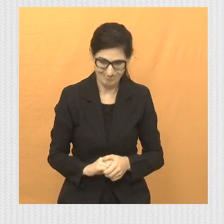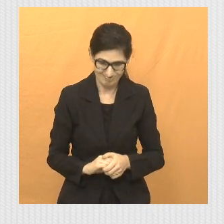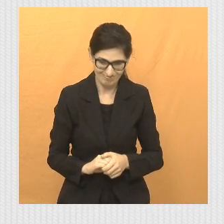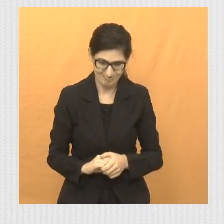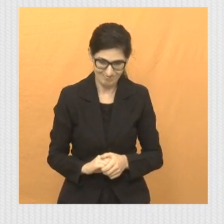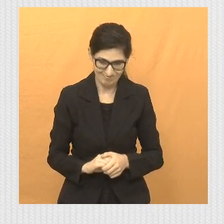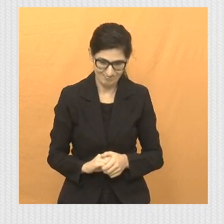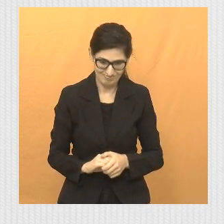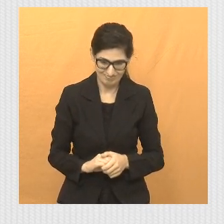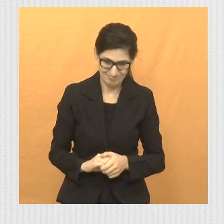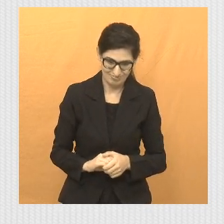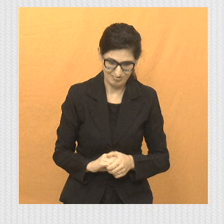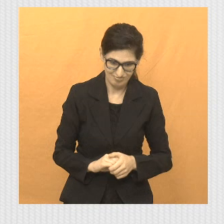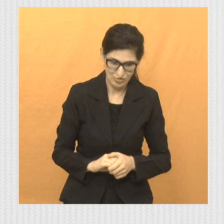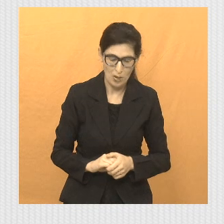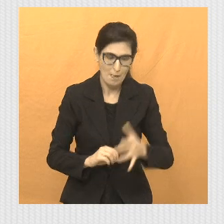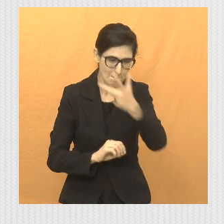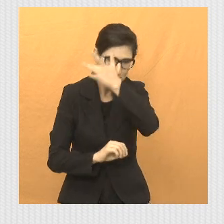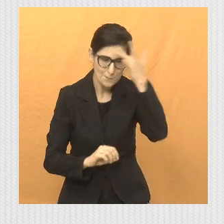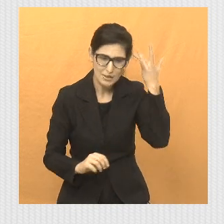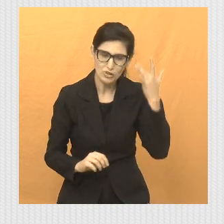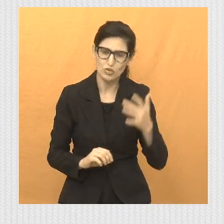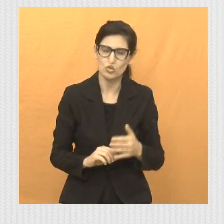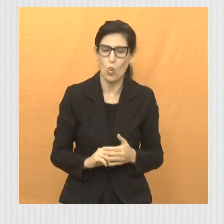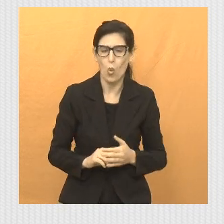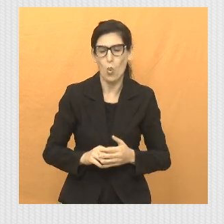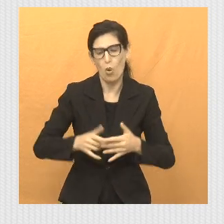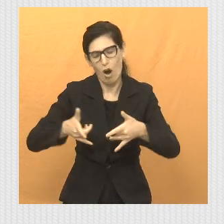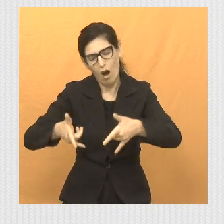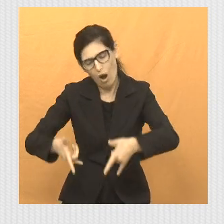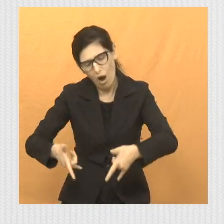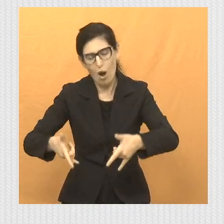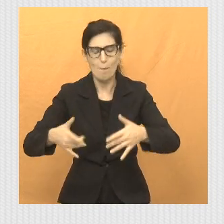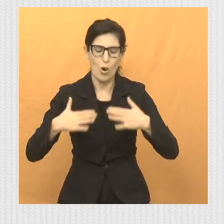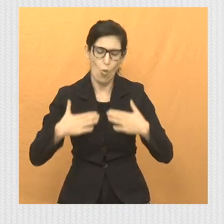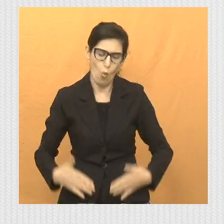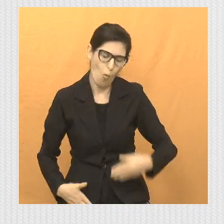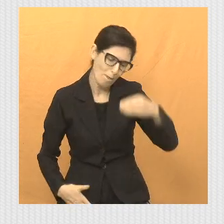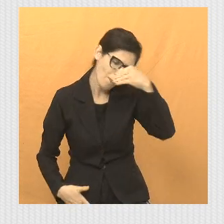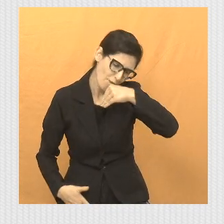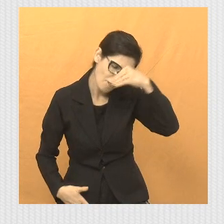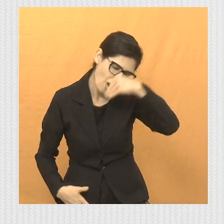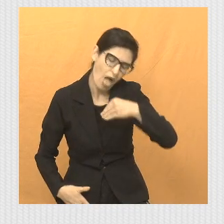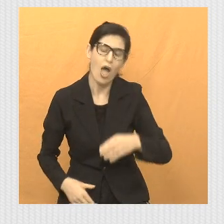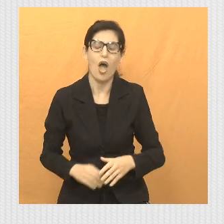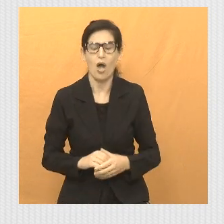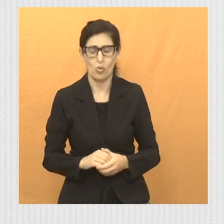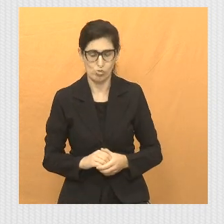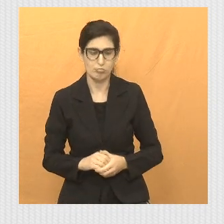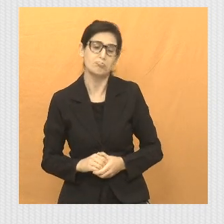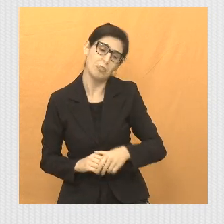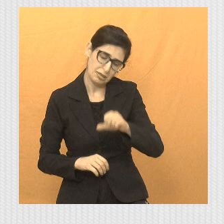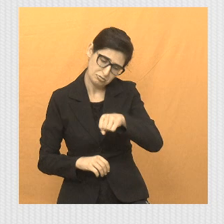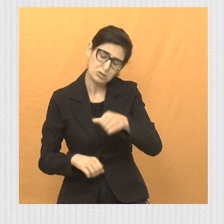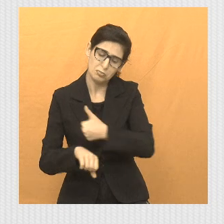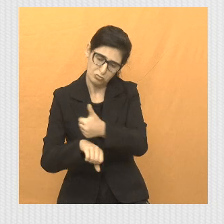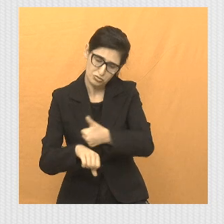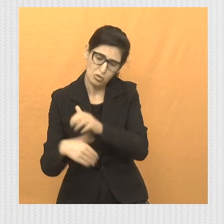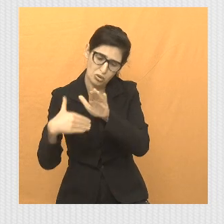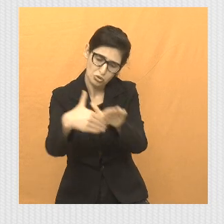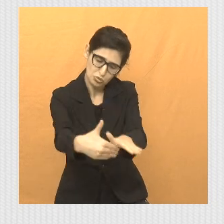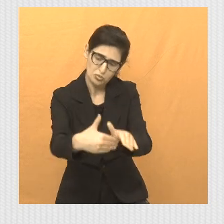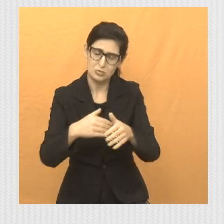da população mais vulnerável, que são os acamados e domiciliados. Próximo slide.